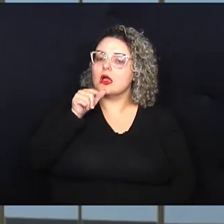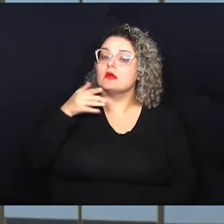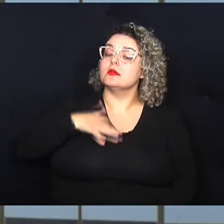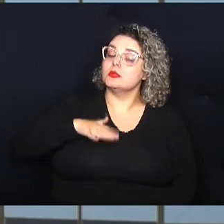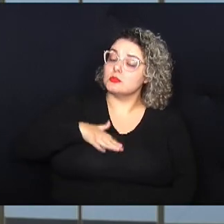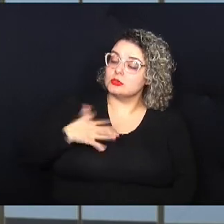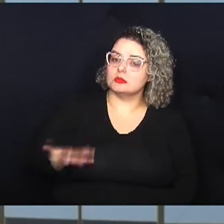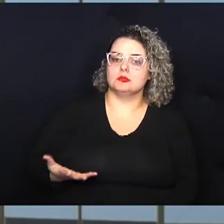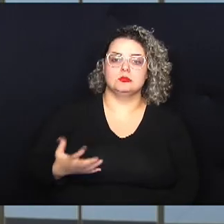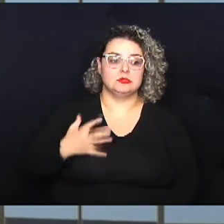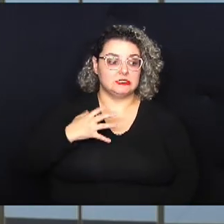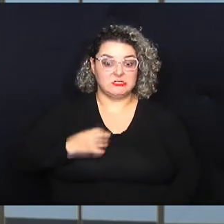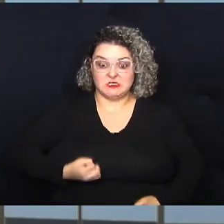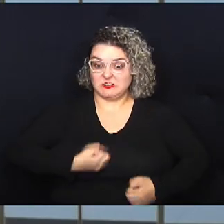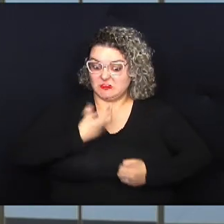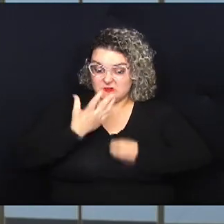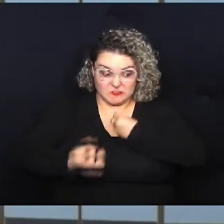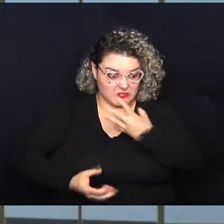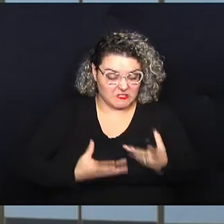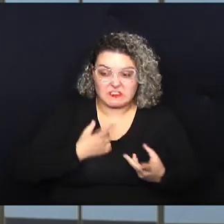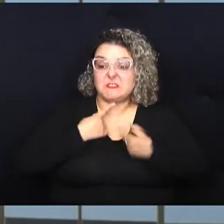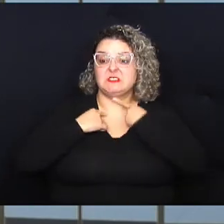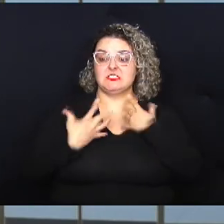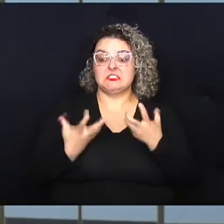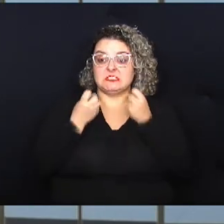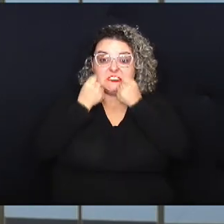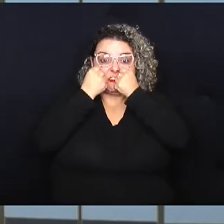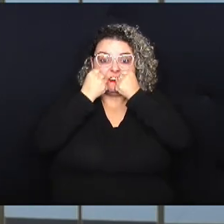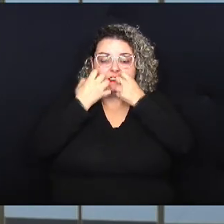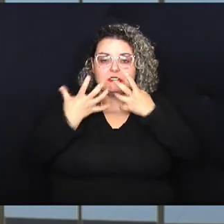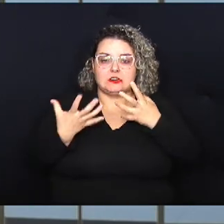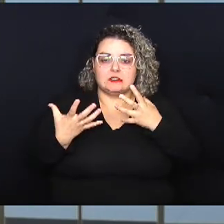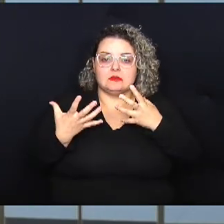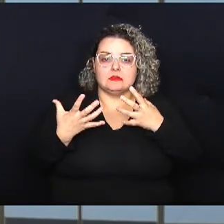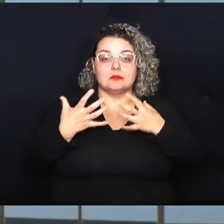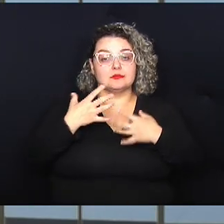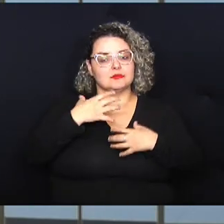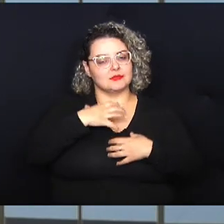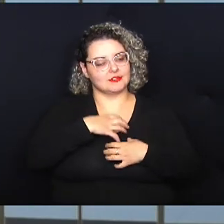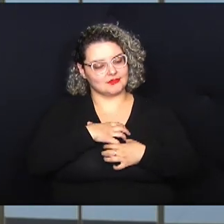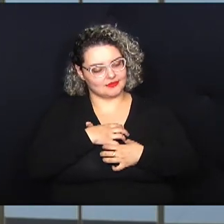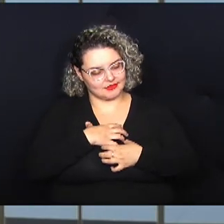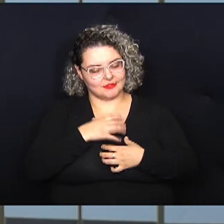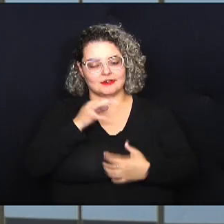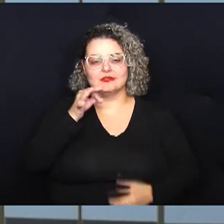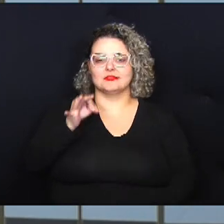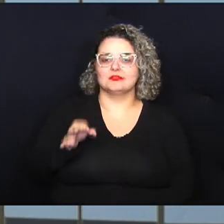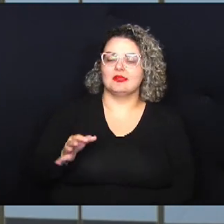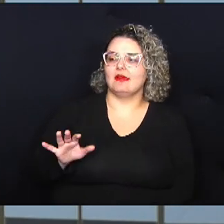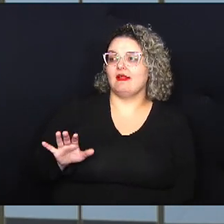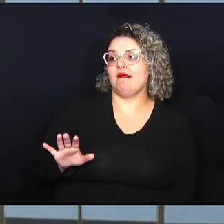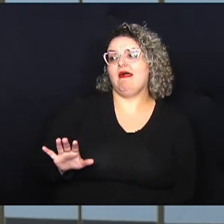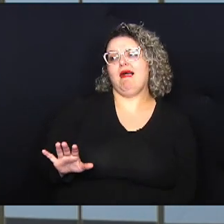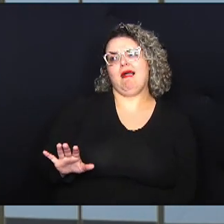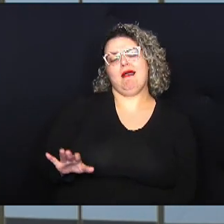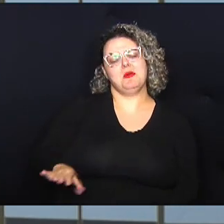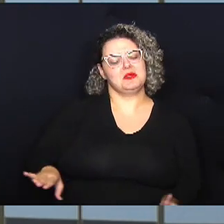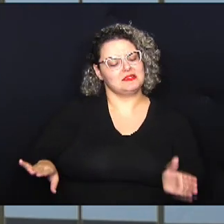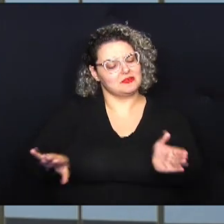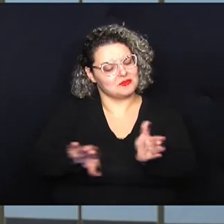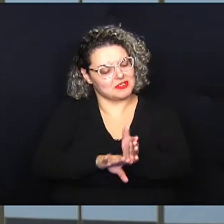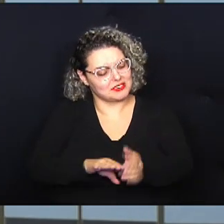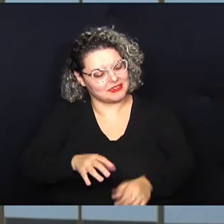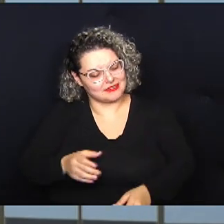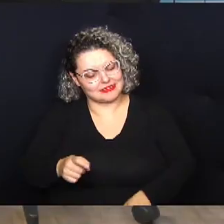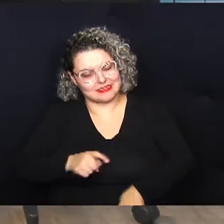ali com vontade de falar tudo que você tem vontade. Você vai falar, mas de uma forma correta. Ah, mas para chegar nesse estágio...